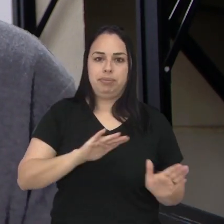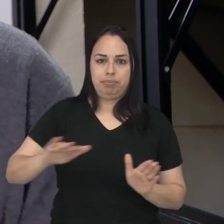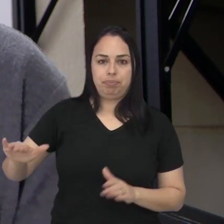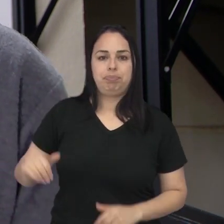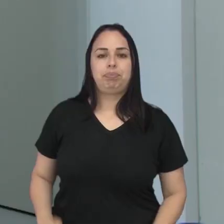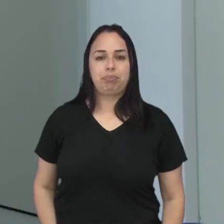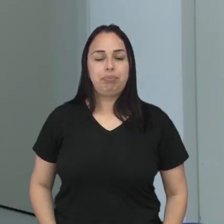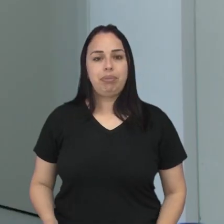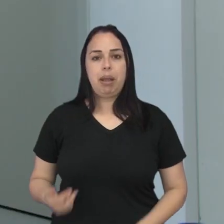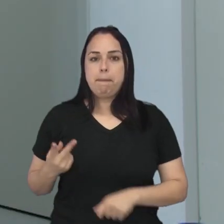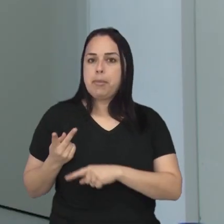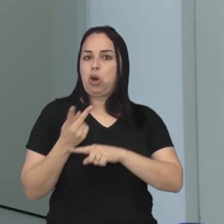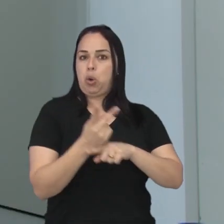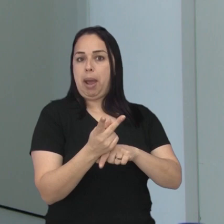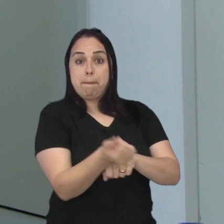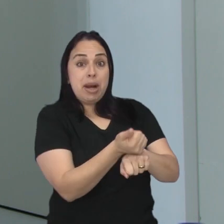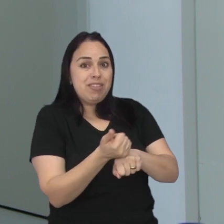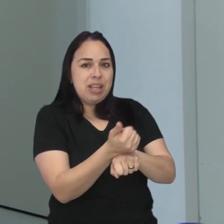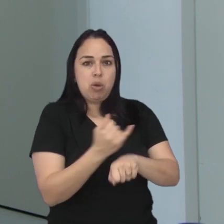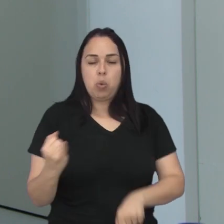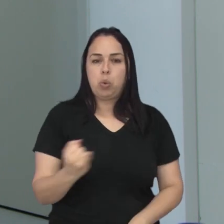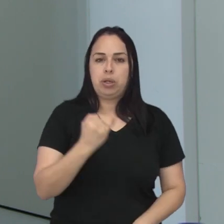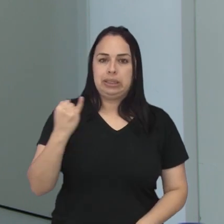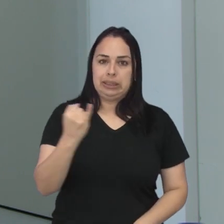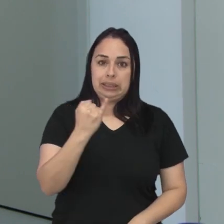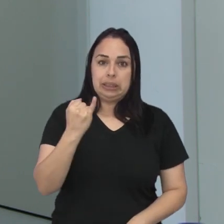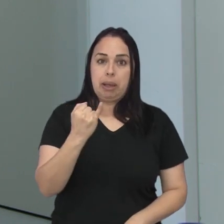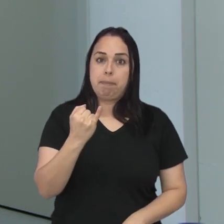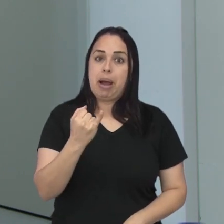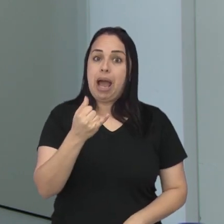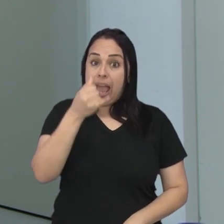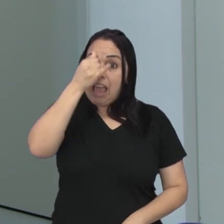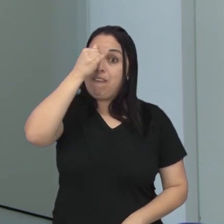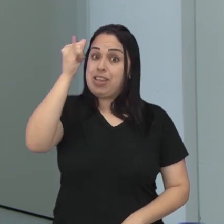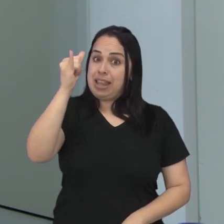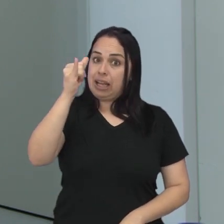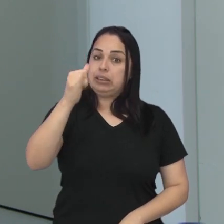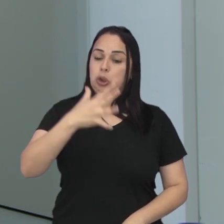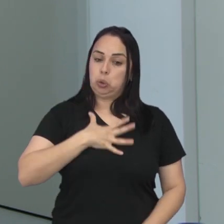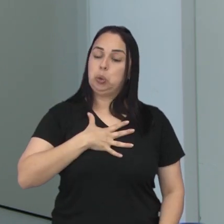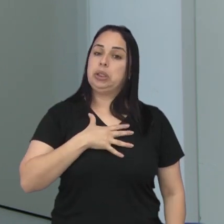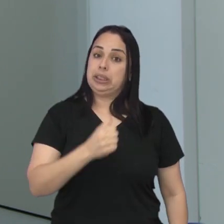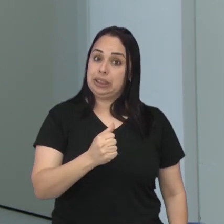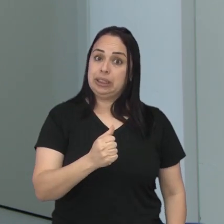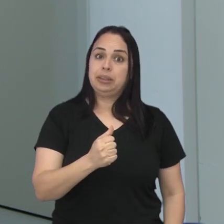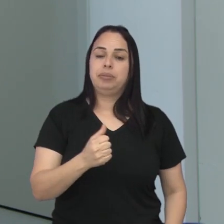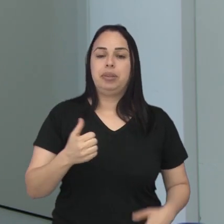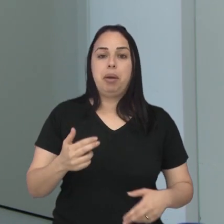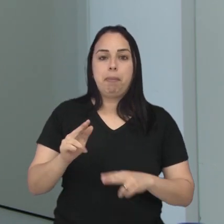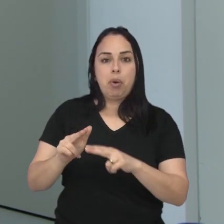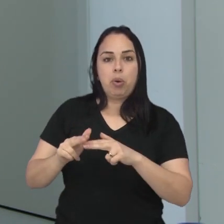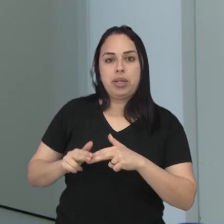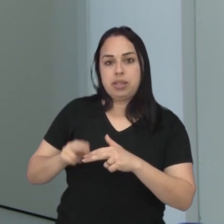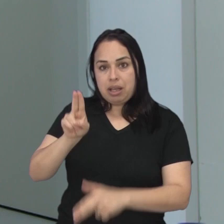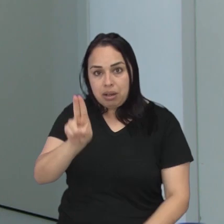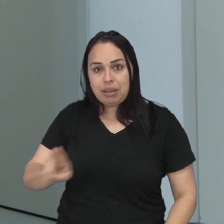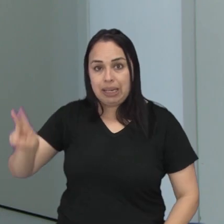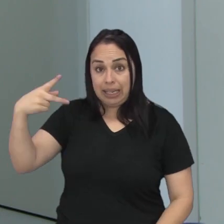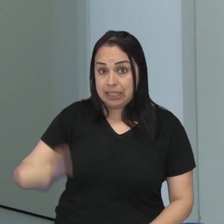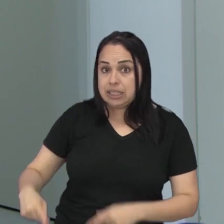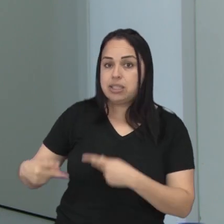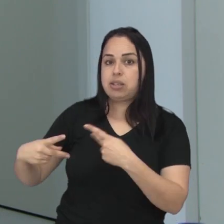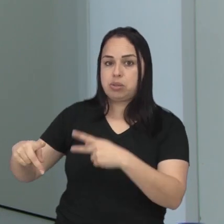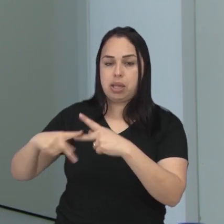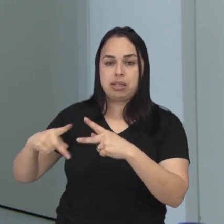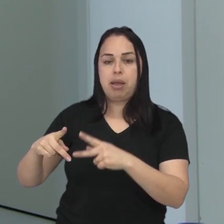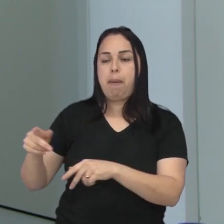vida normalmente. Buscar ajuda profissional é fundamental para prevenir o suicídio. E nessa